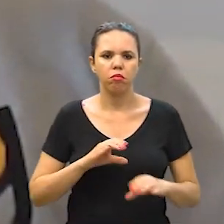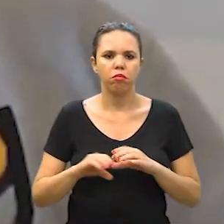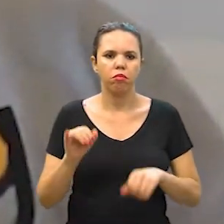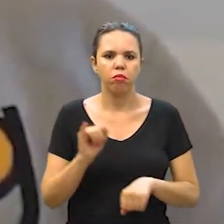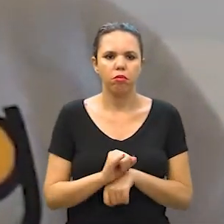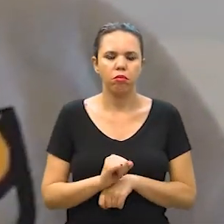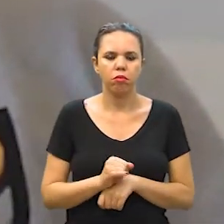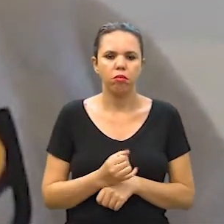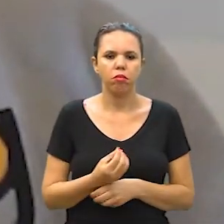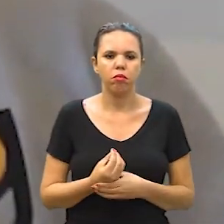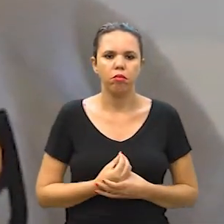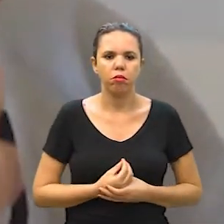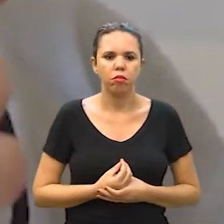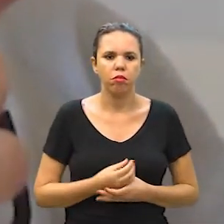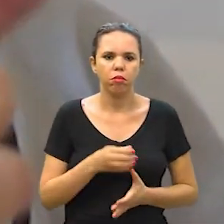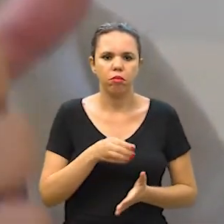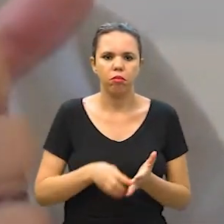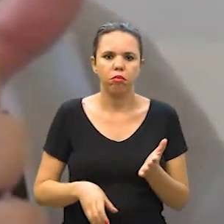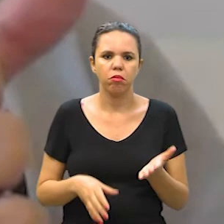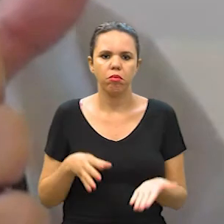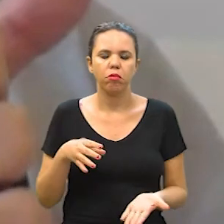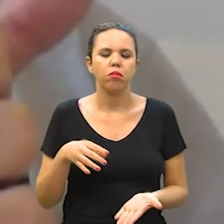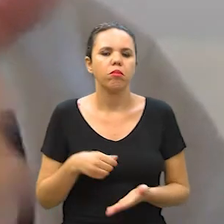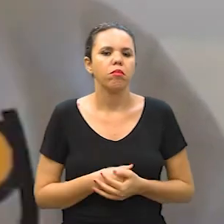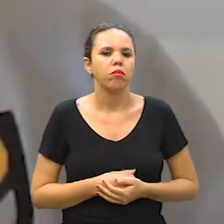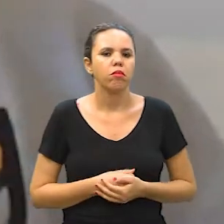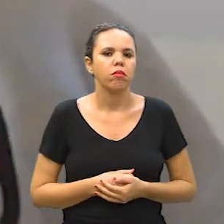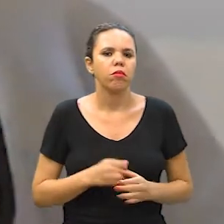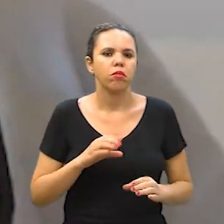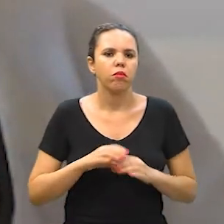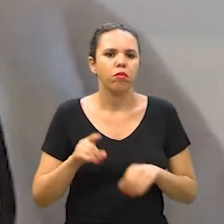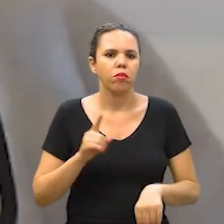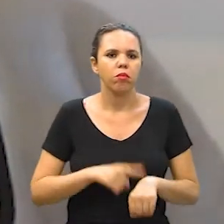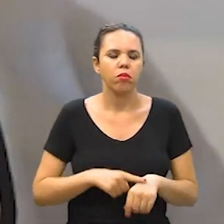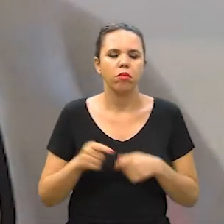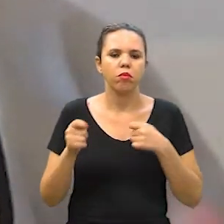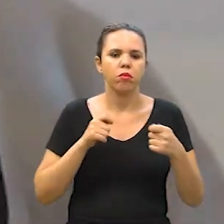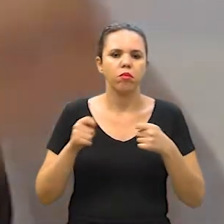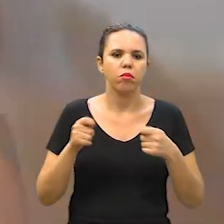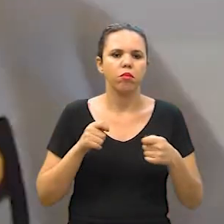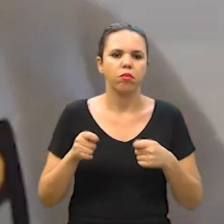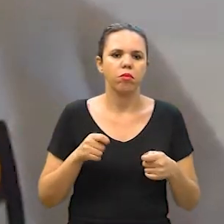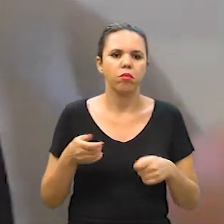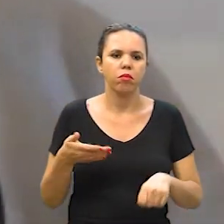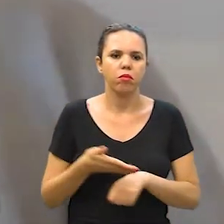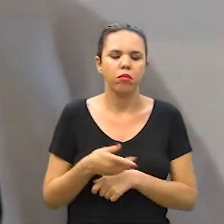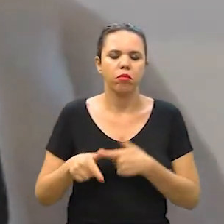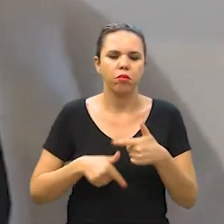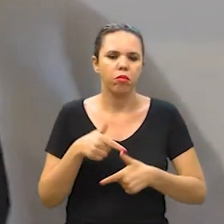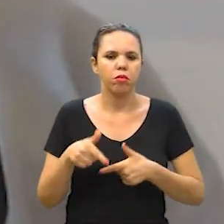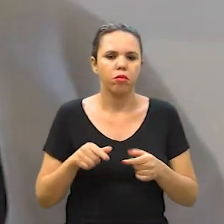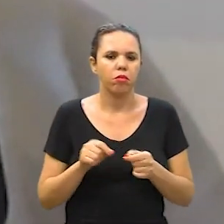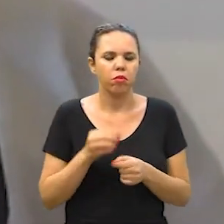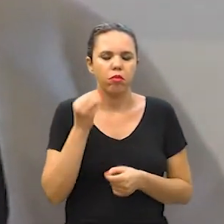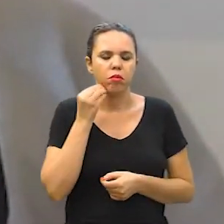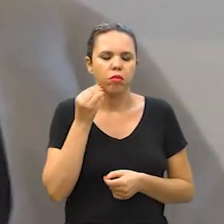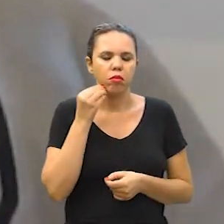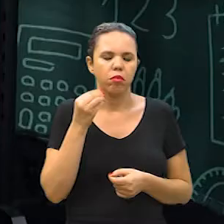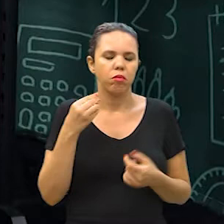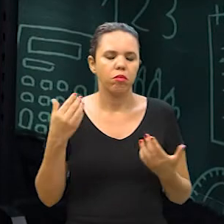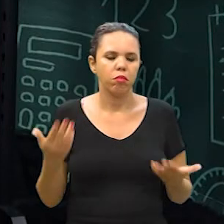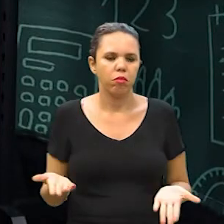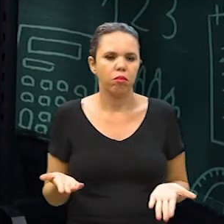intercâmbio, quando ele coloca no currículo dele, na hora que ele tem a entrada no mercado de